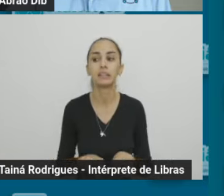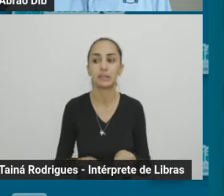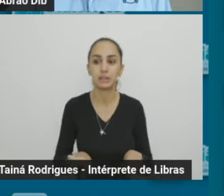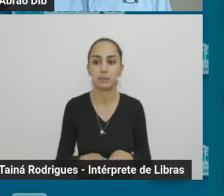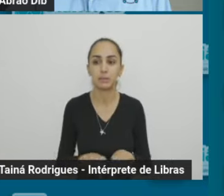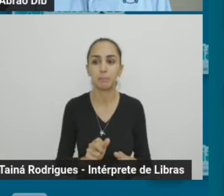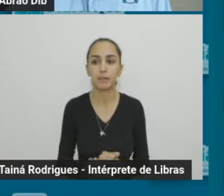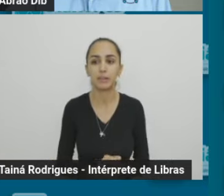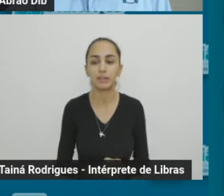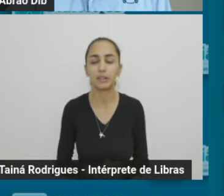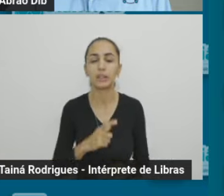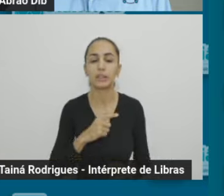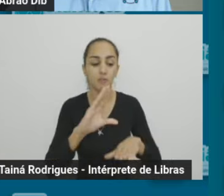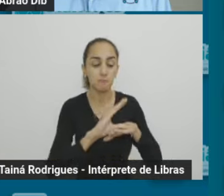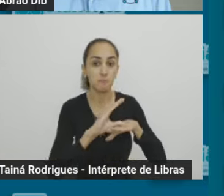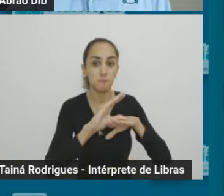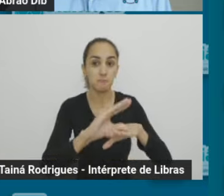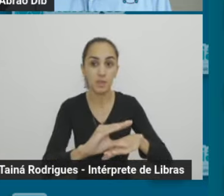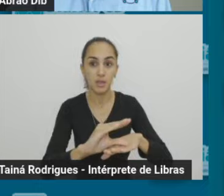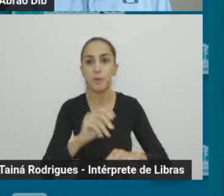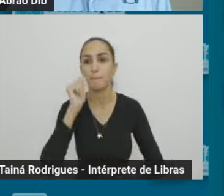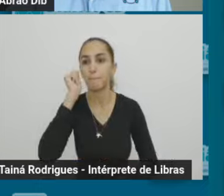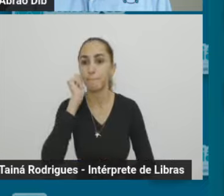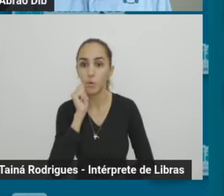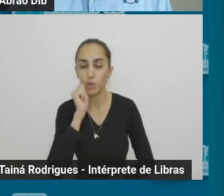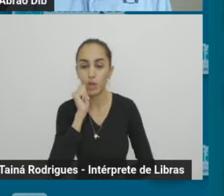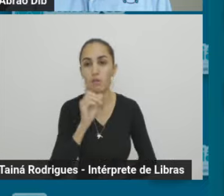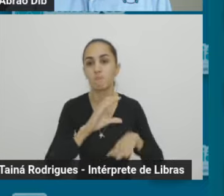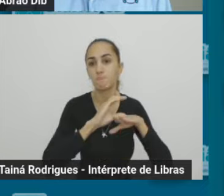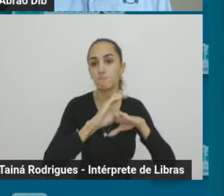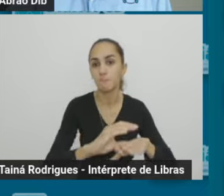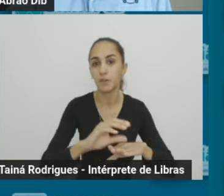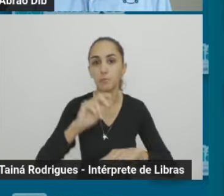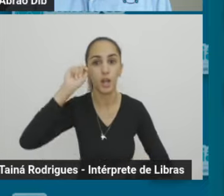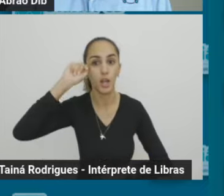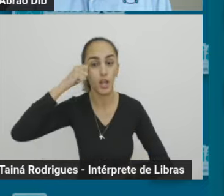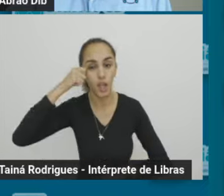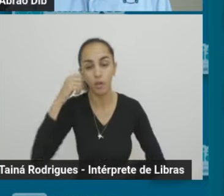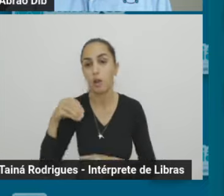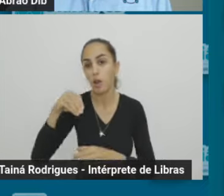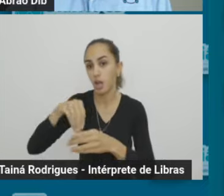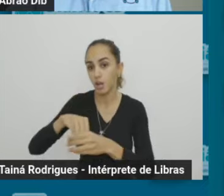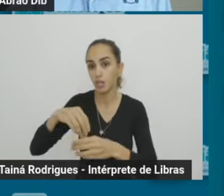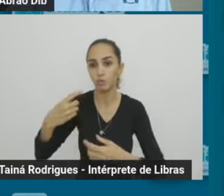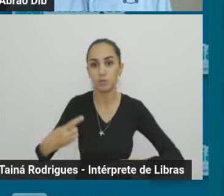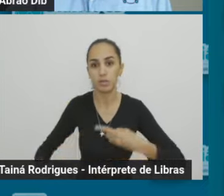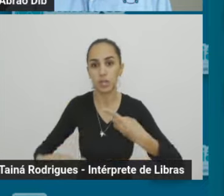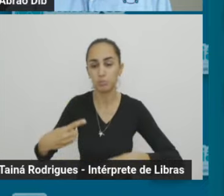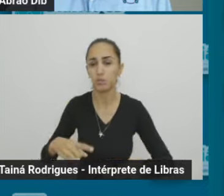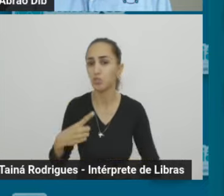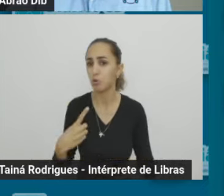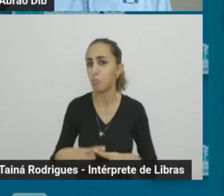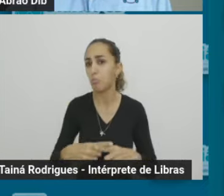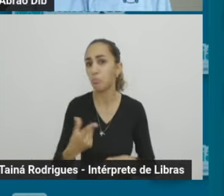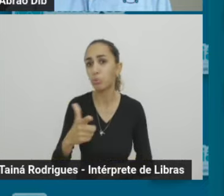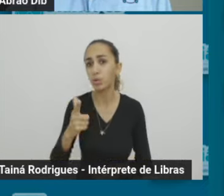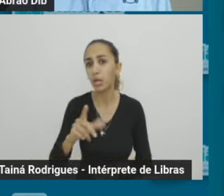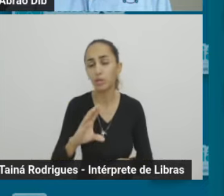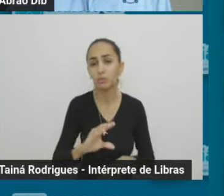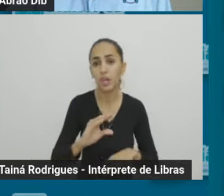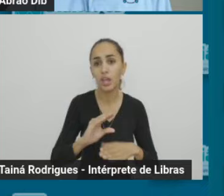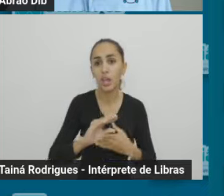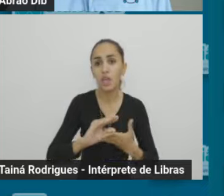destinam-se verbas para as mulheres, para os negros estarem na política, por que que ainda não estão destinando verba